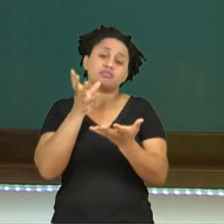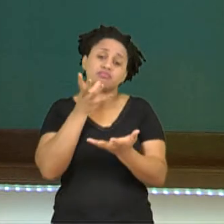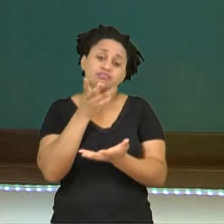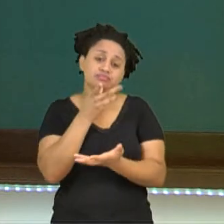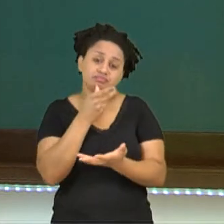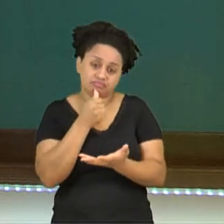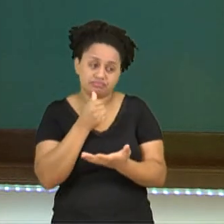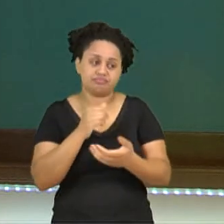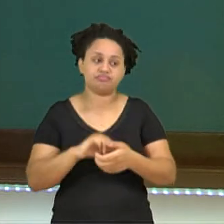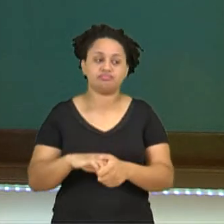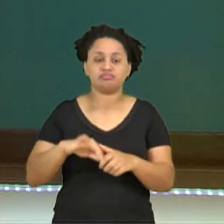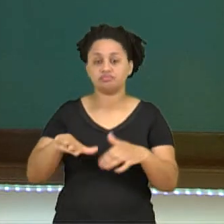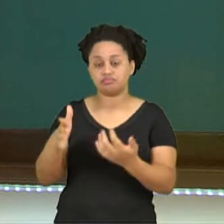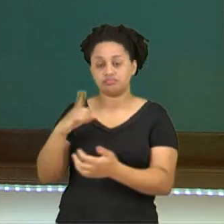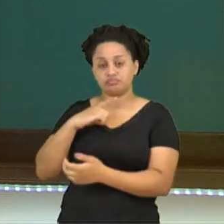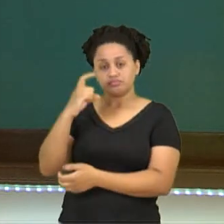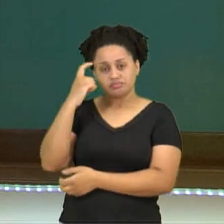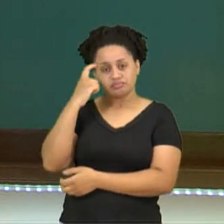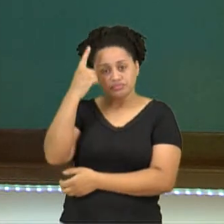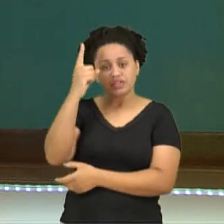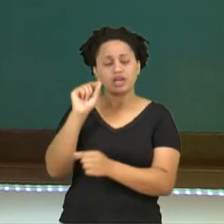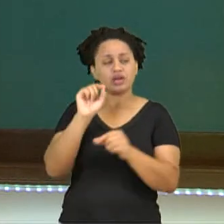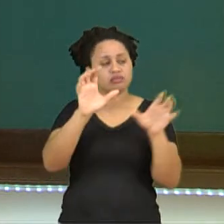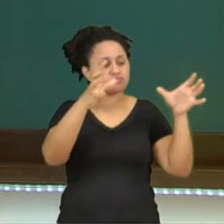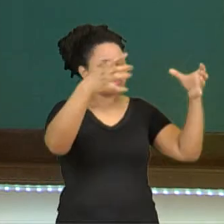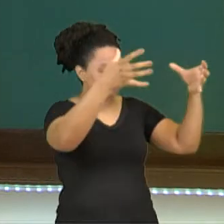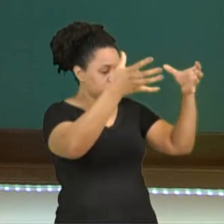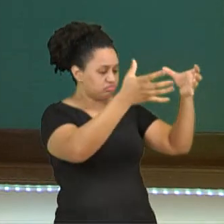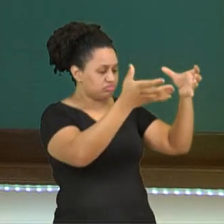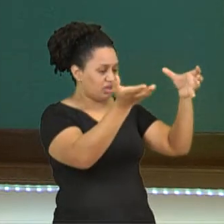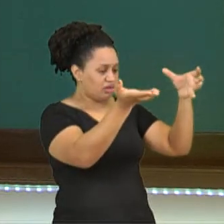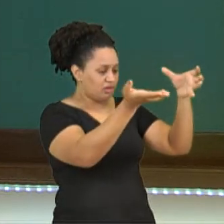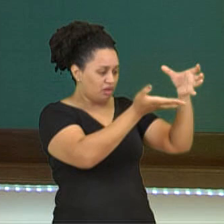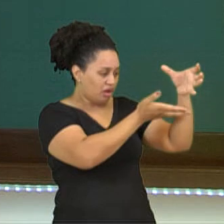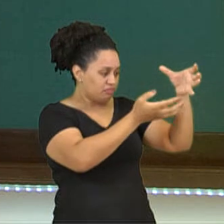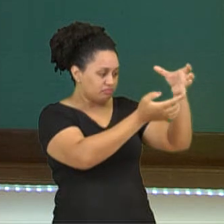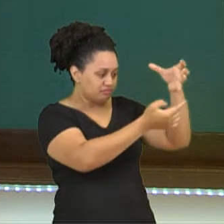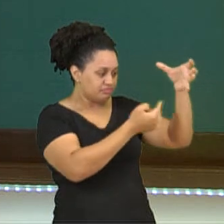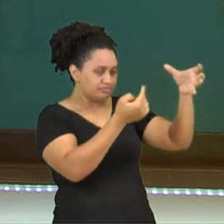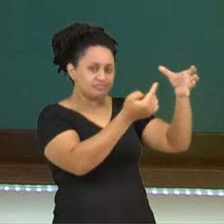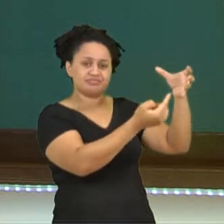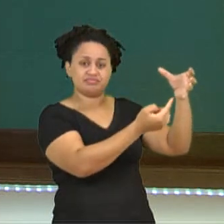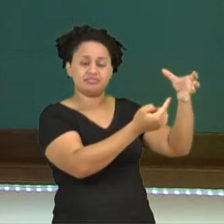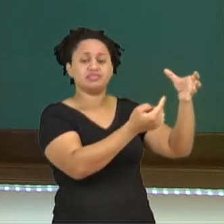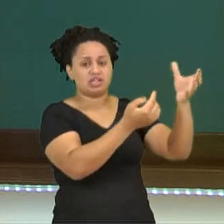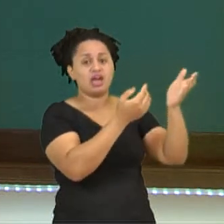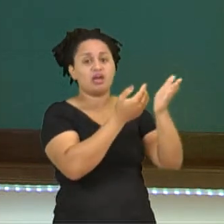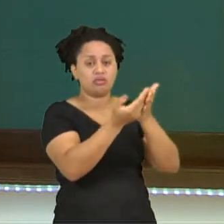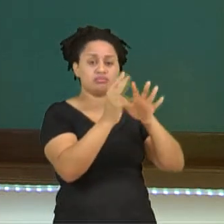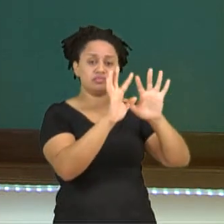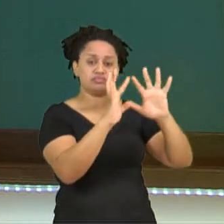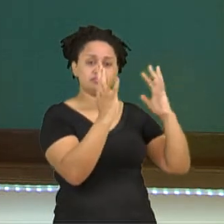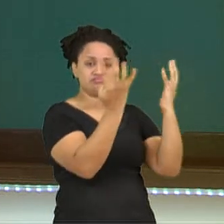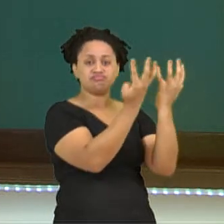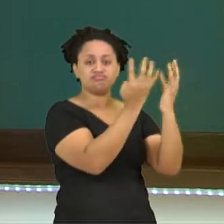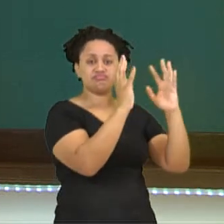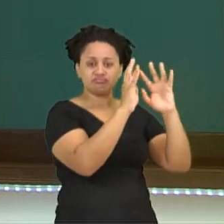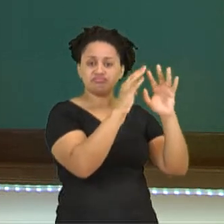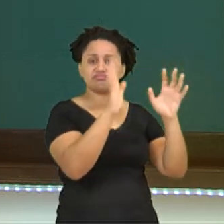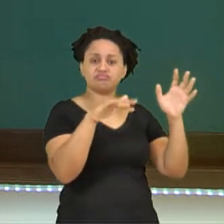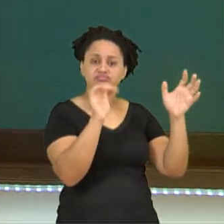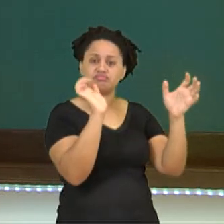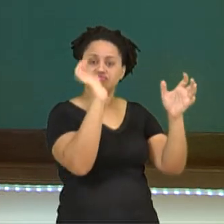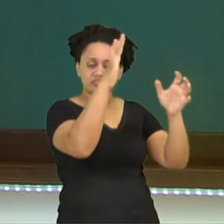teve uma ideia de furar esse cesto. Aí surgiu a cesta. Então, cada vez